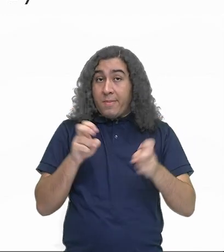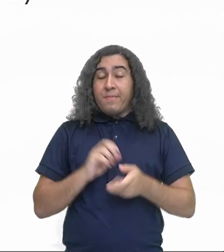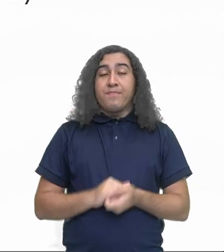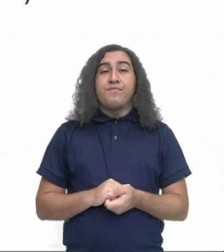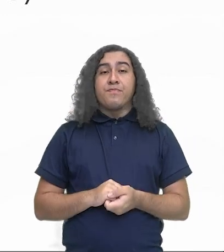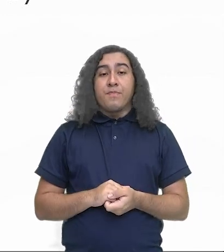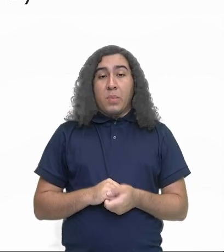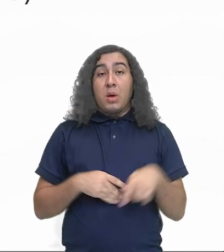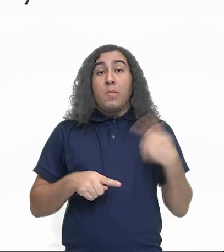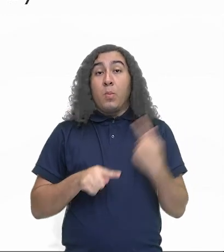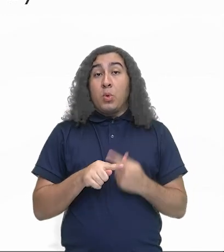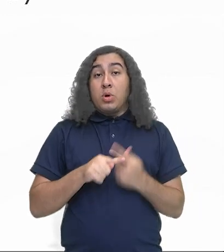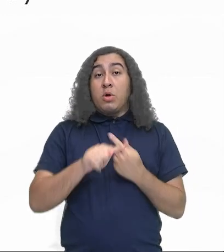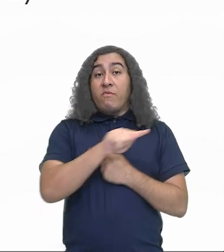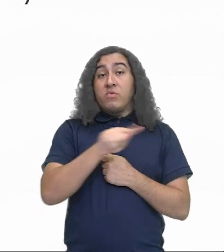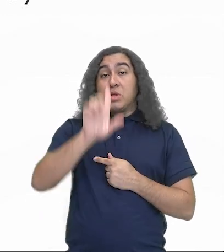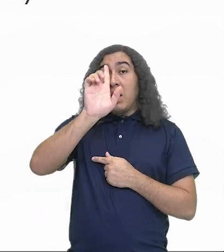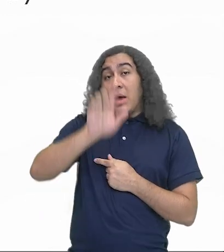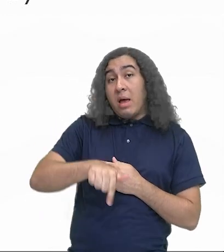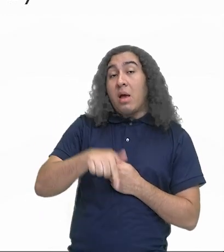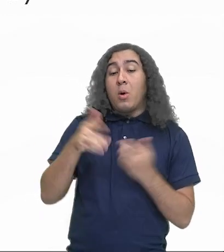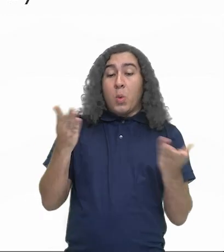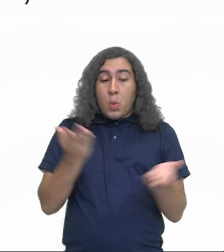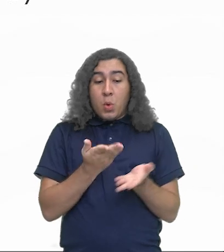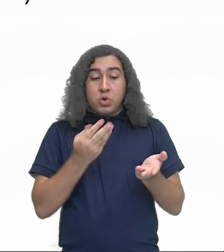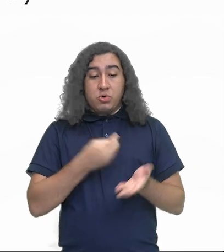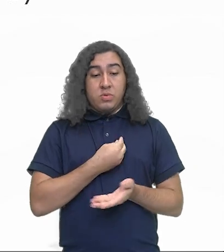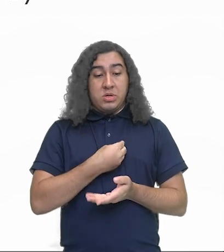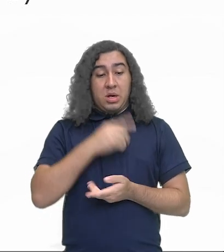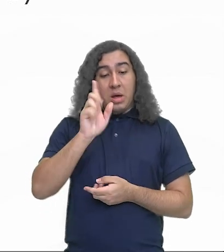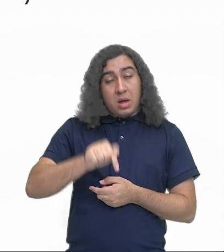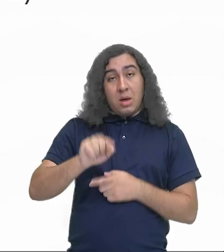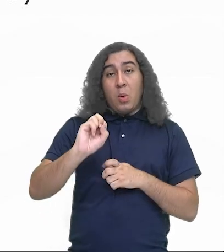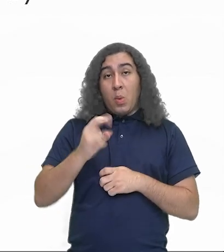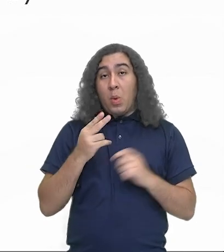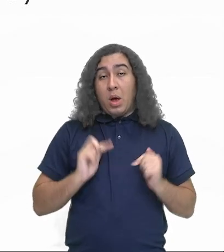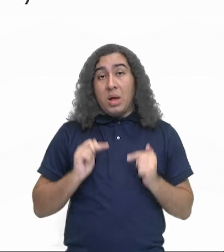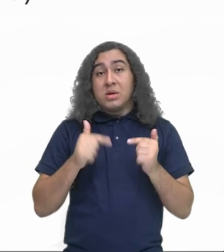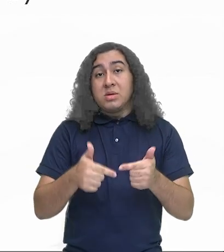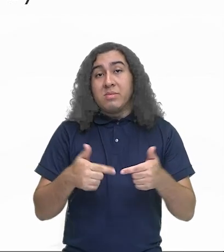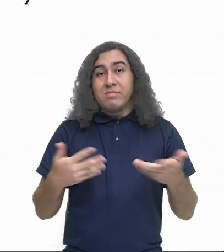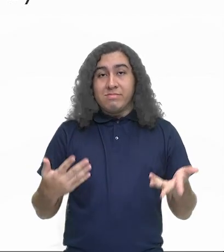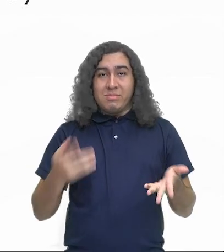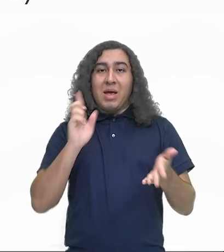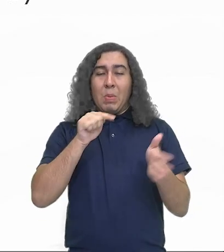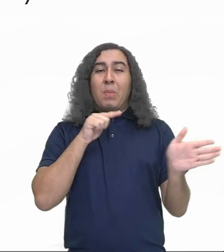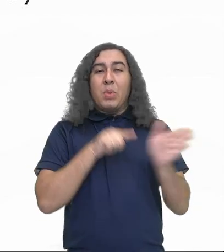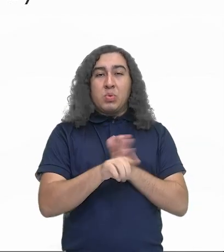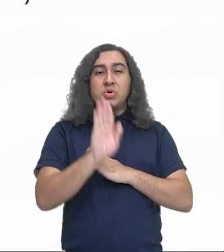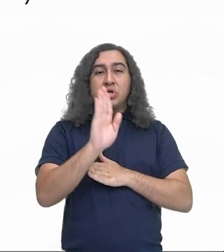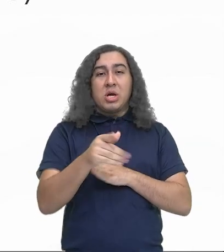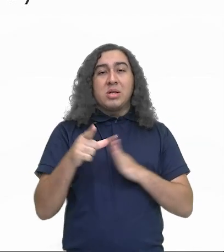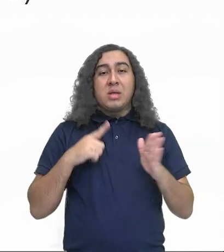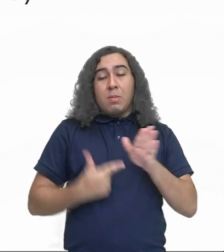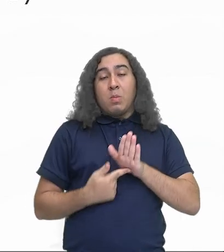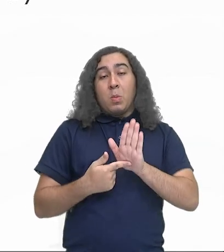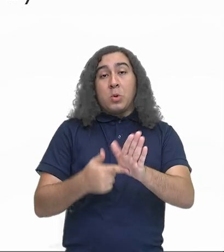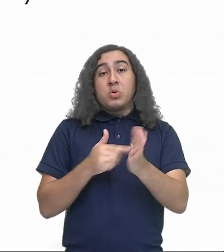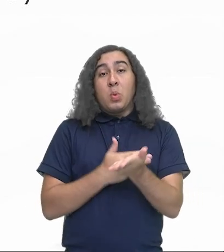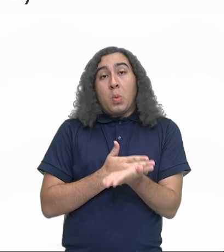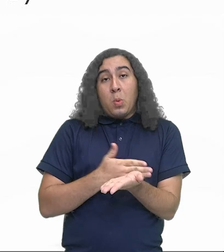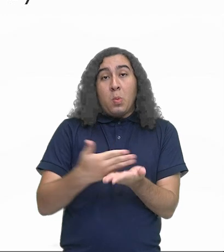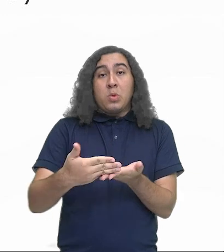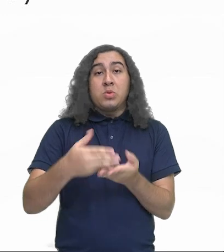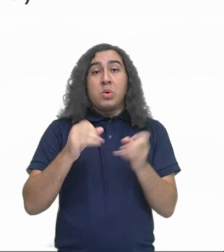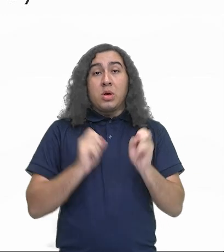Por que que você é como é e age como você age? É uma pergunta que eu já deixo aqui